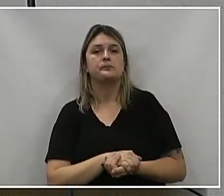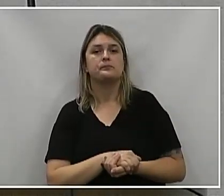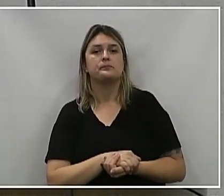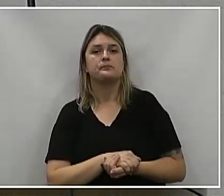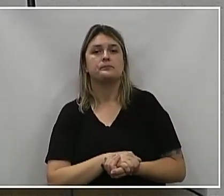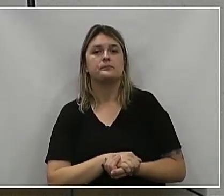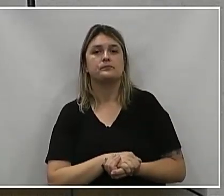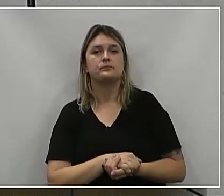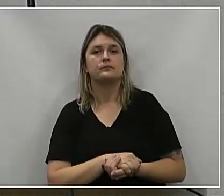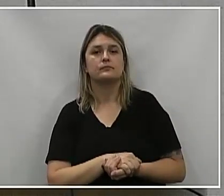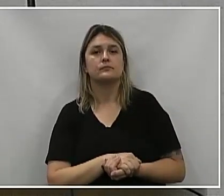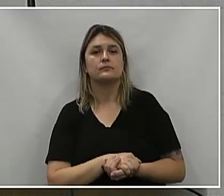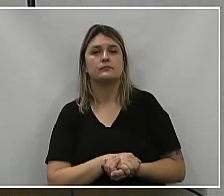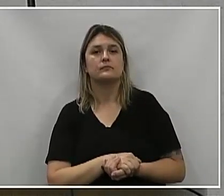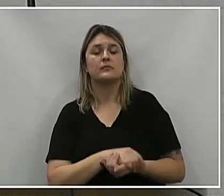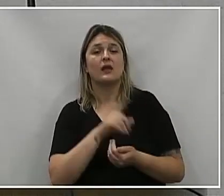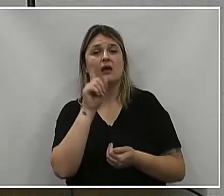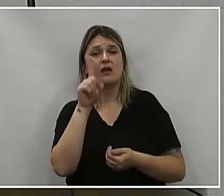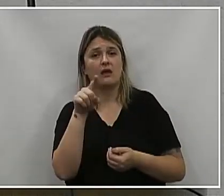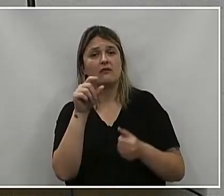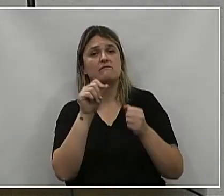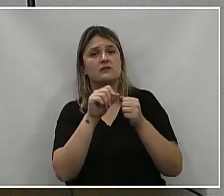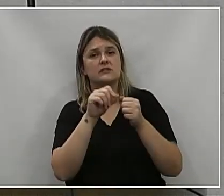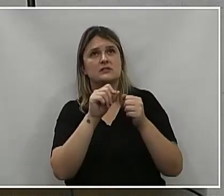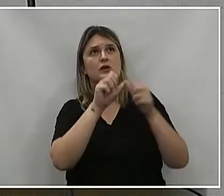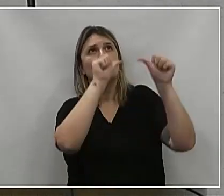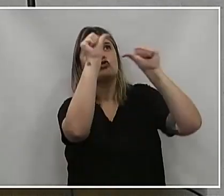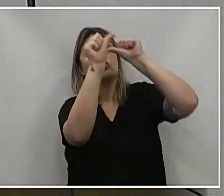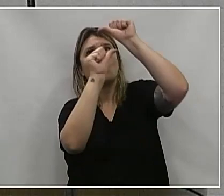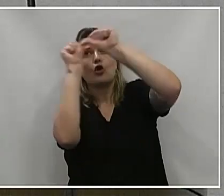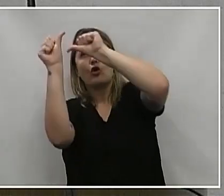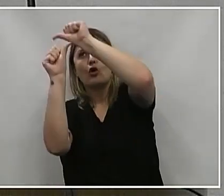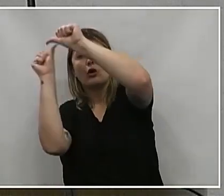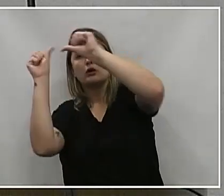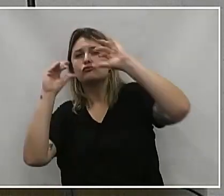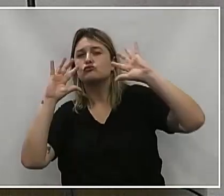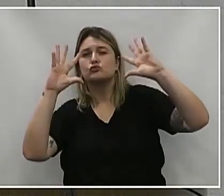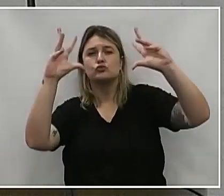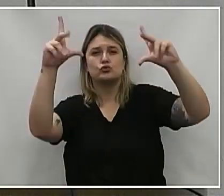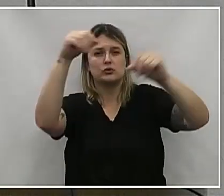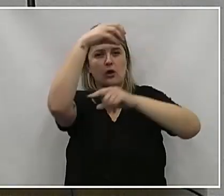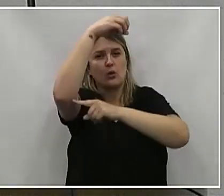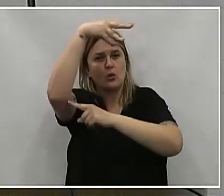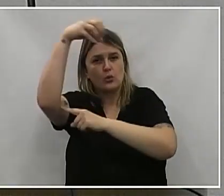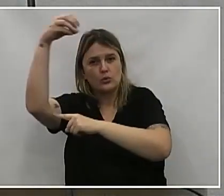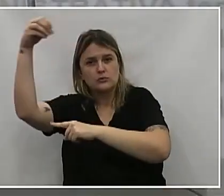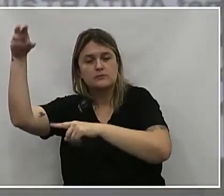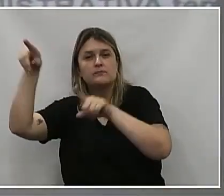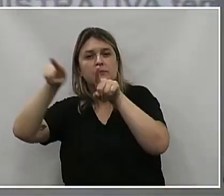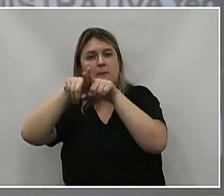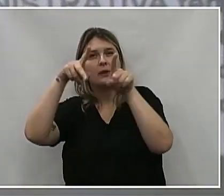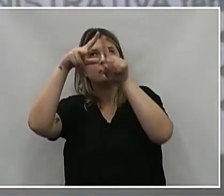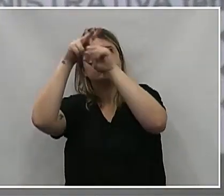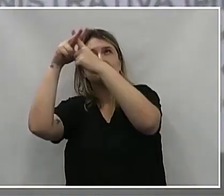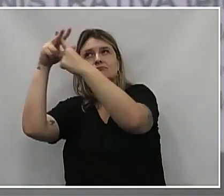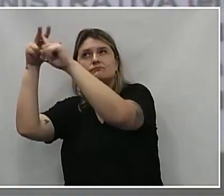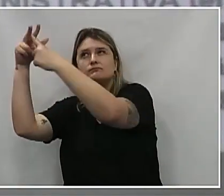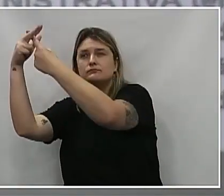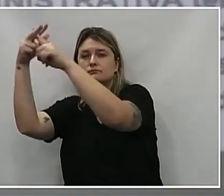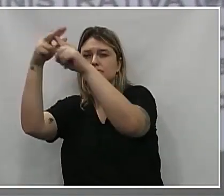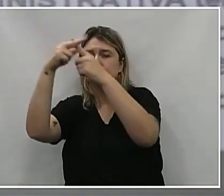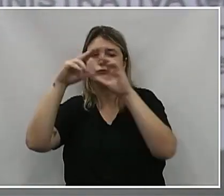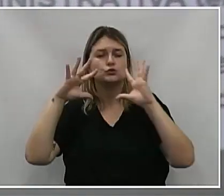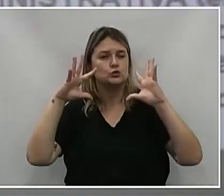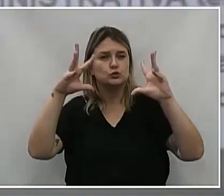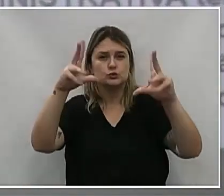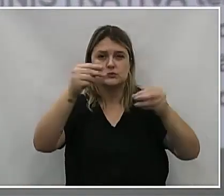é os serviços de modernização do nosso parque de iluminação, né, a manutenção e a operação de todo o parque de iluminação pública